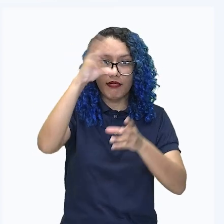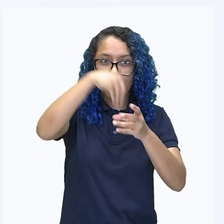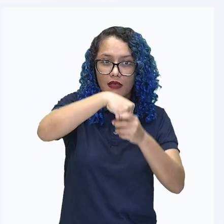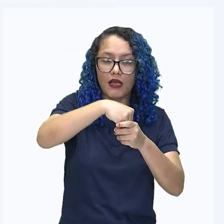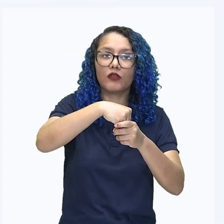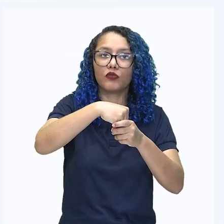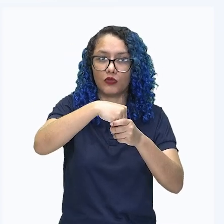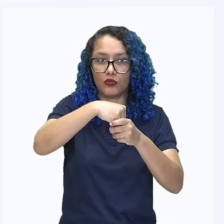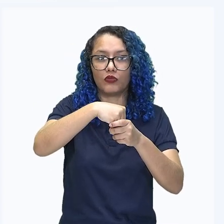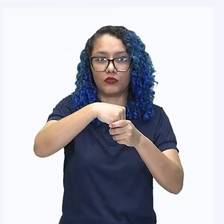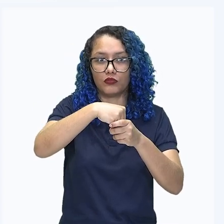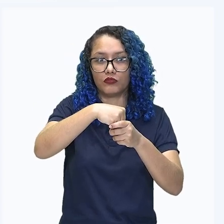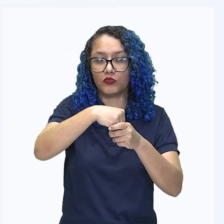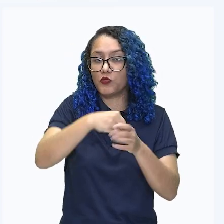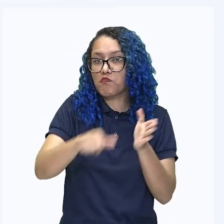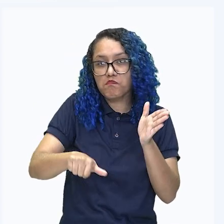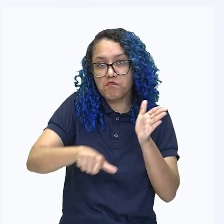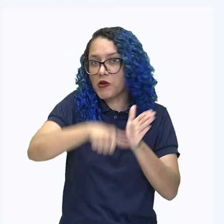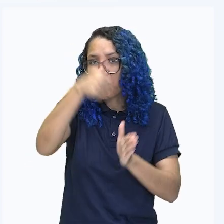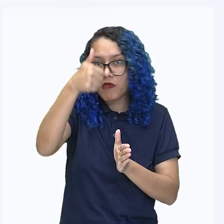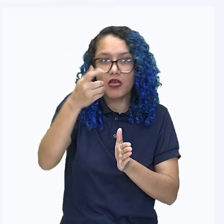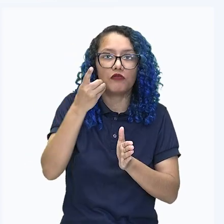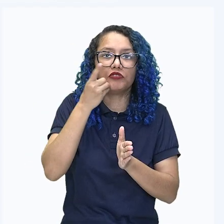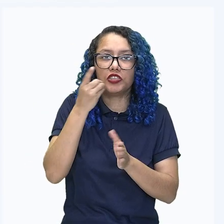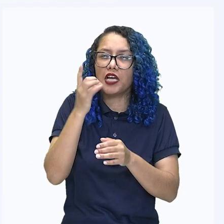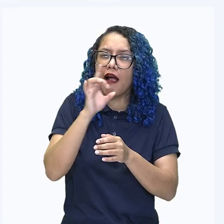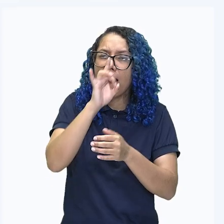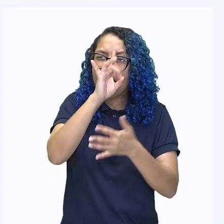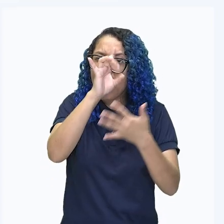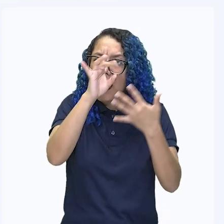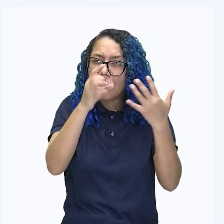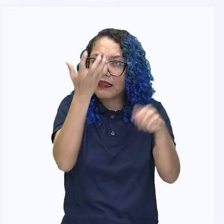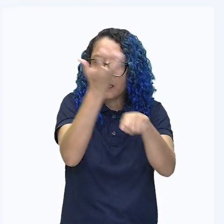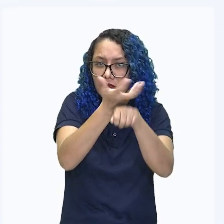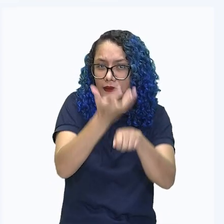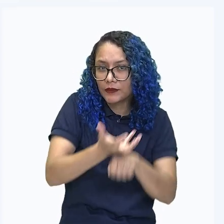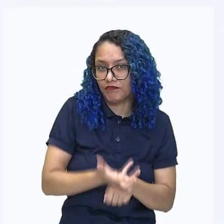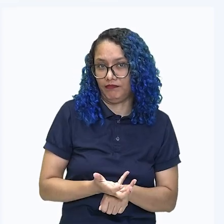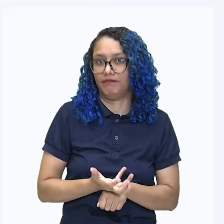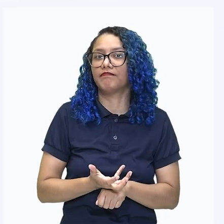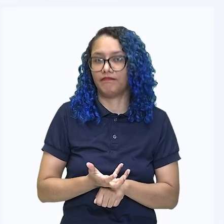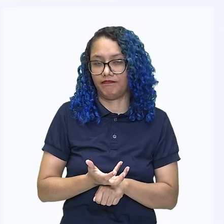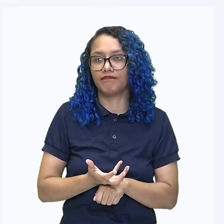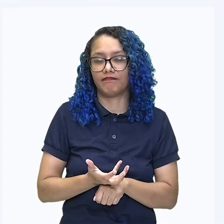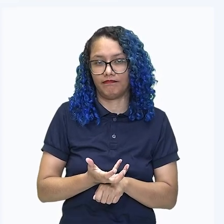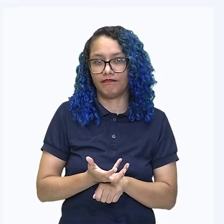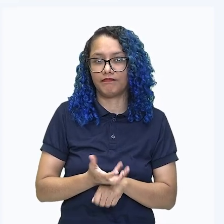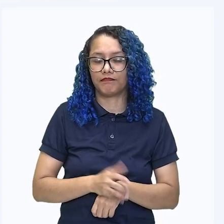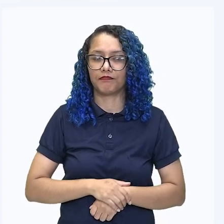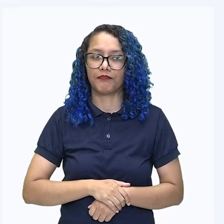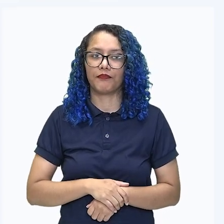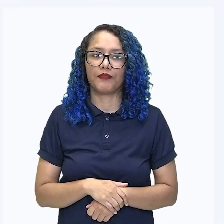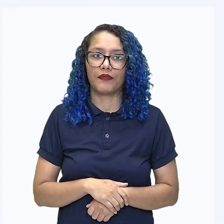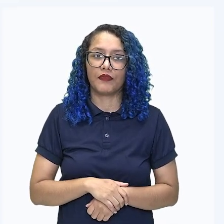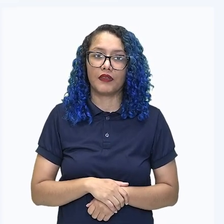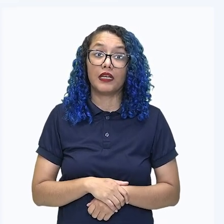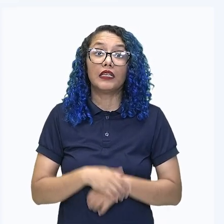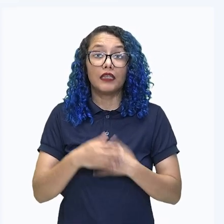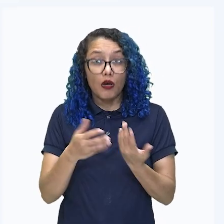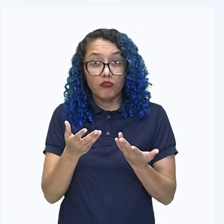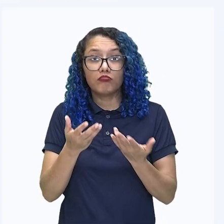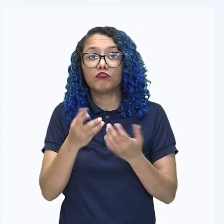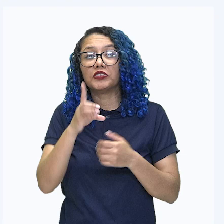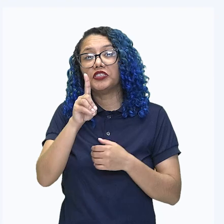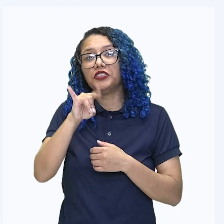do primeiro dia de início de cada componente, né? Como a gente já mencionou, Diário Digital, o próprio nome já diz,